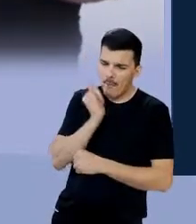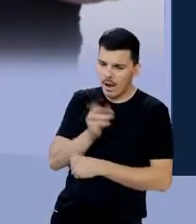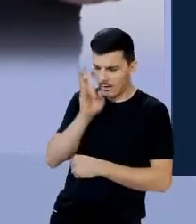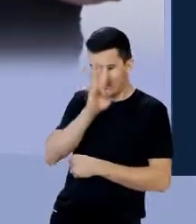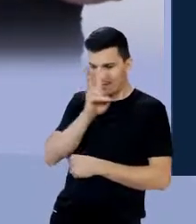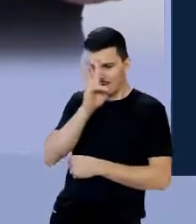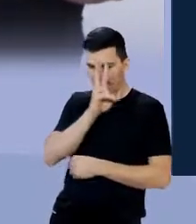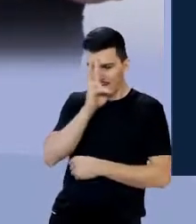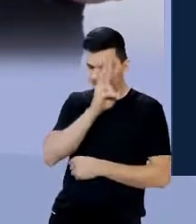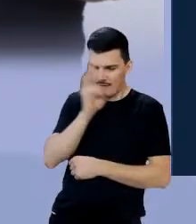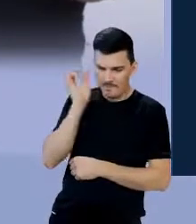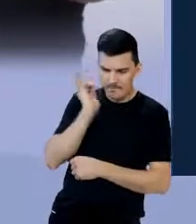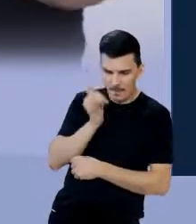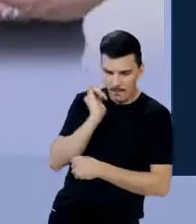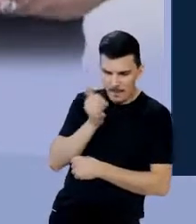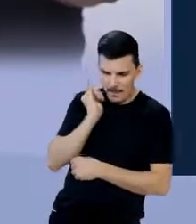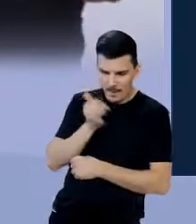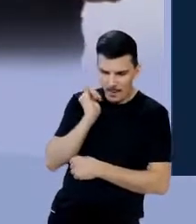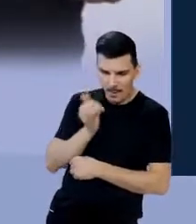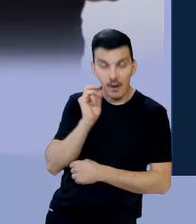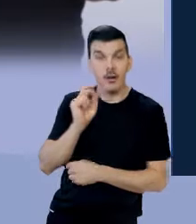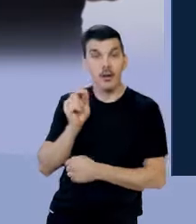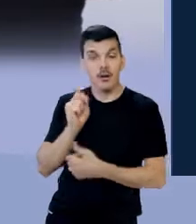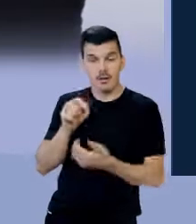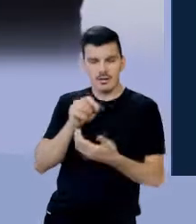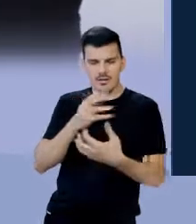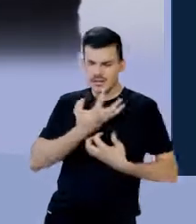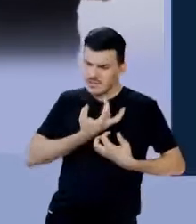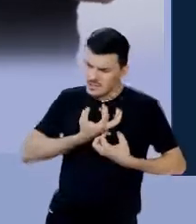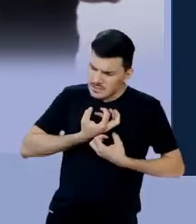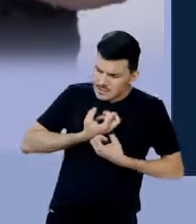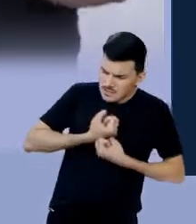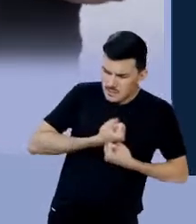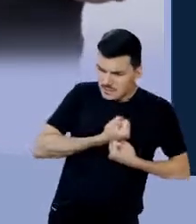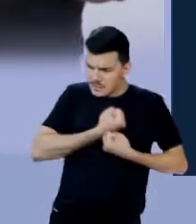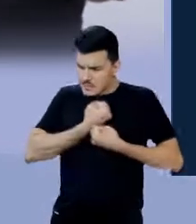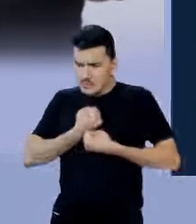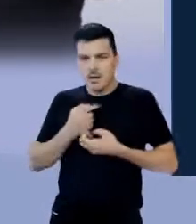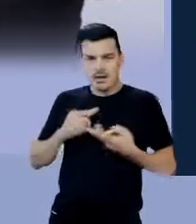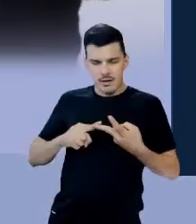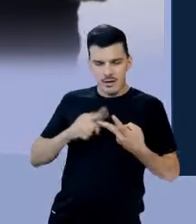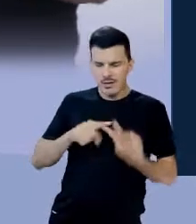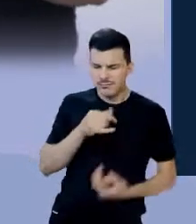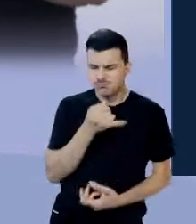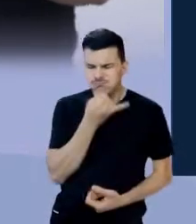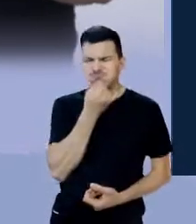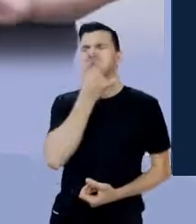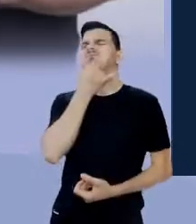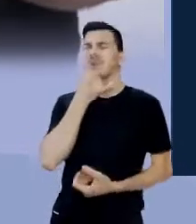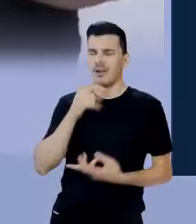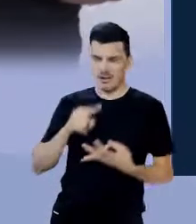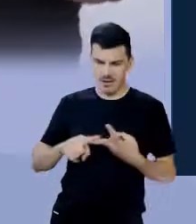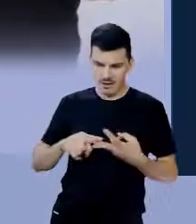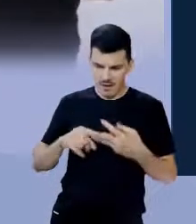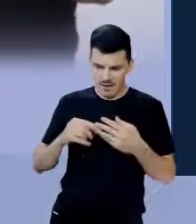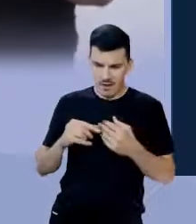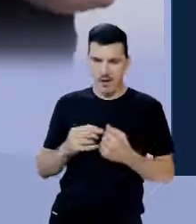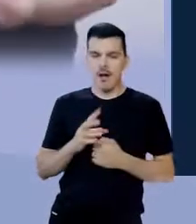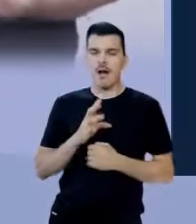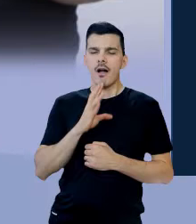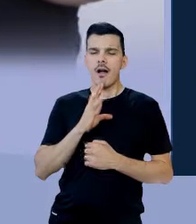as histórias a partir do amargor, a partir da tristeza,